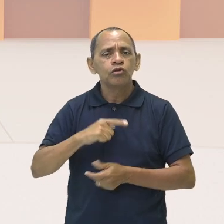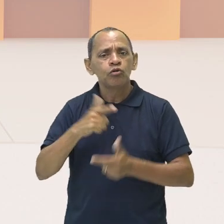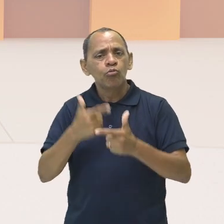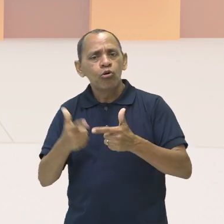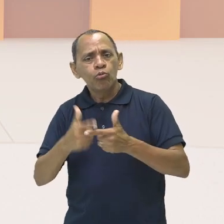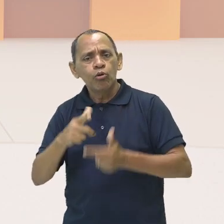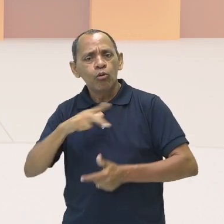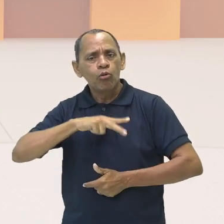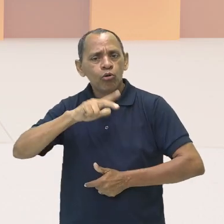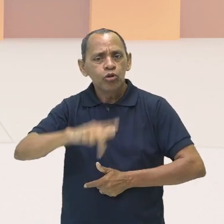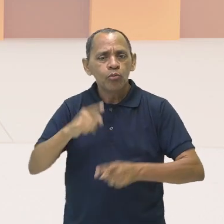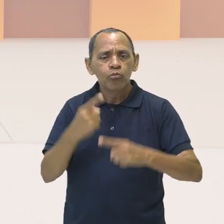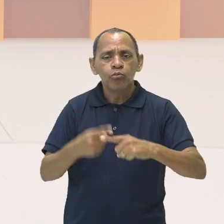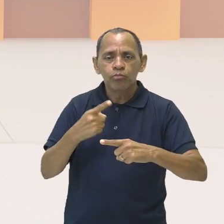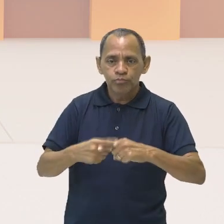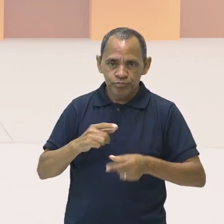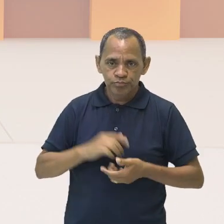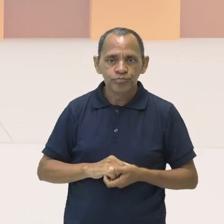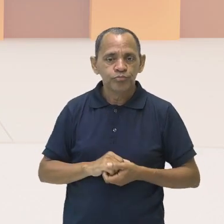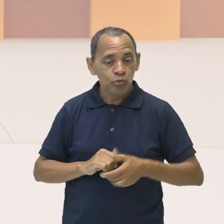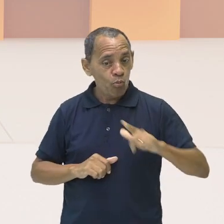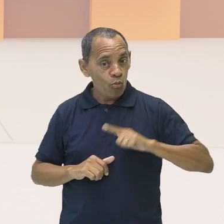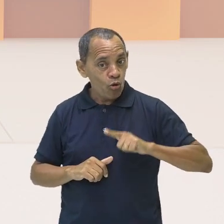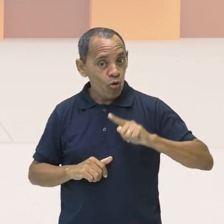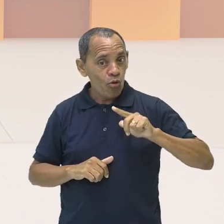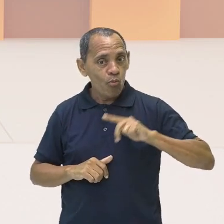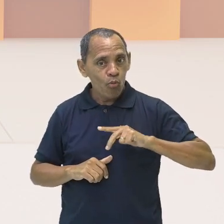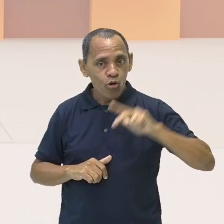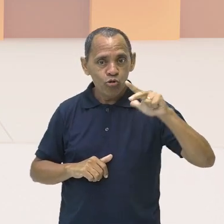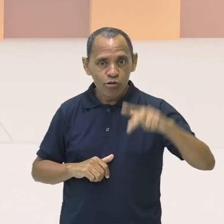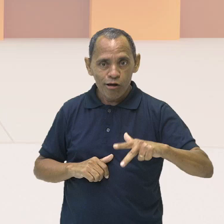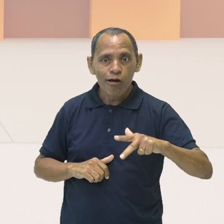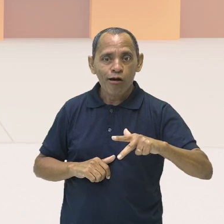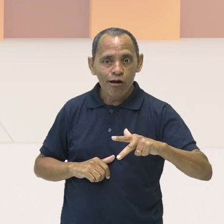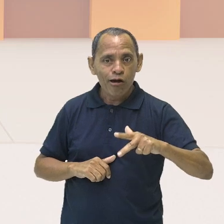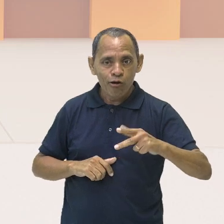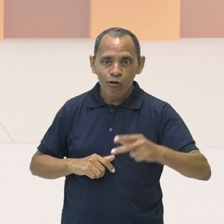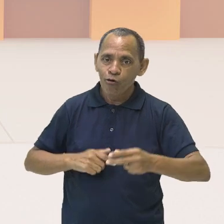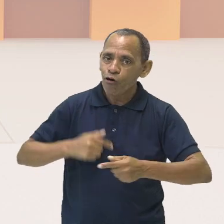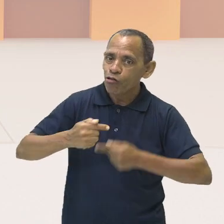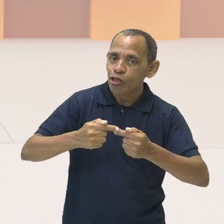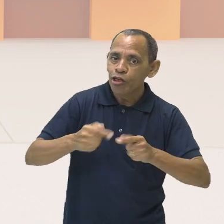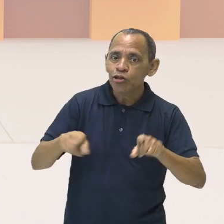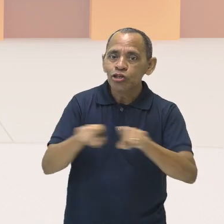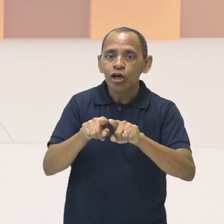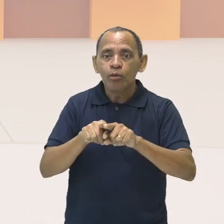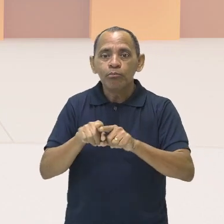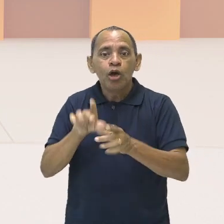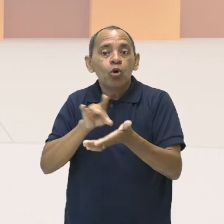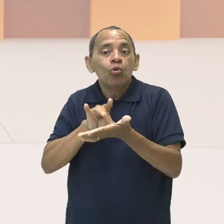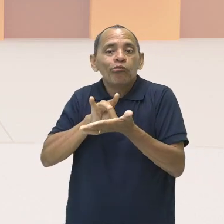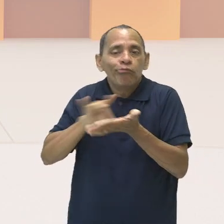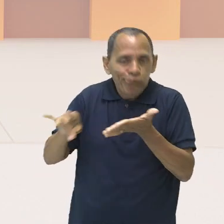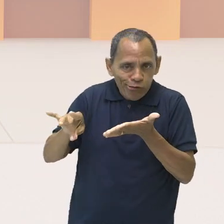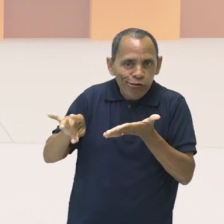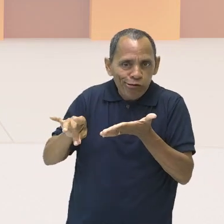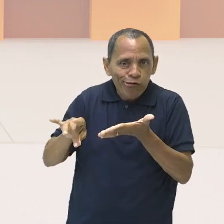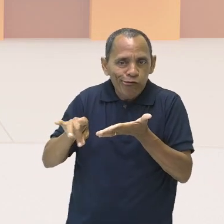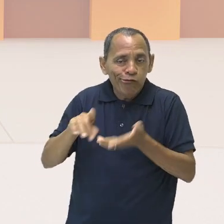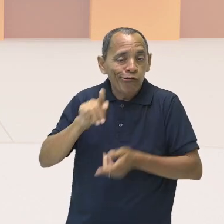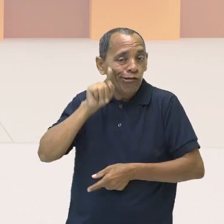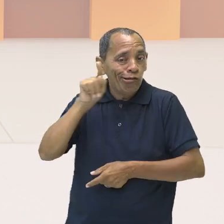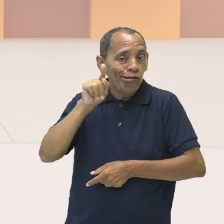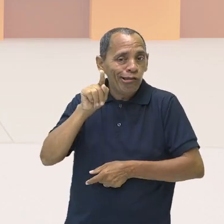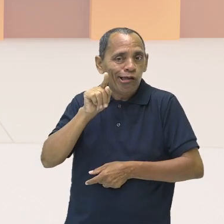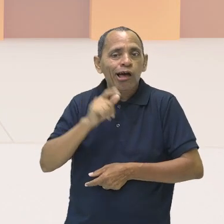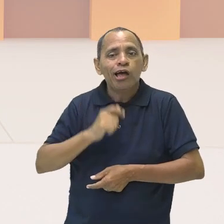Por quê? Porque Portugal vai acabar herdando os inimigos da Espanha. E aí a gente continua aqui